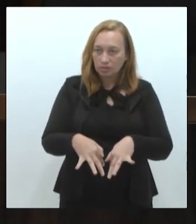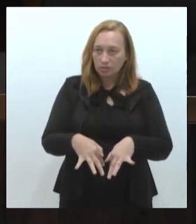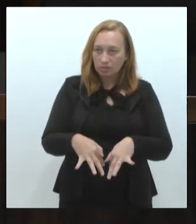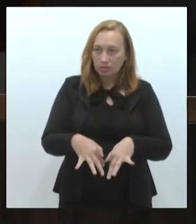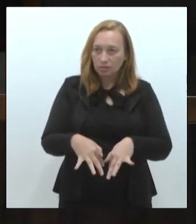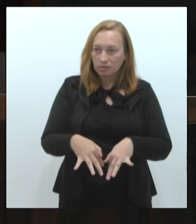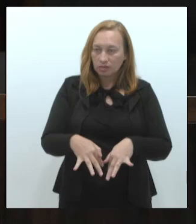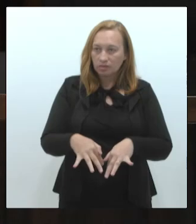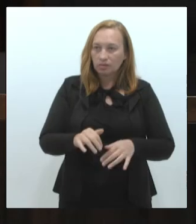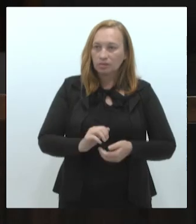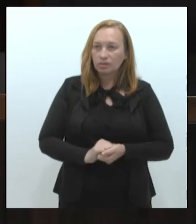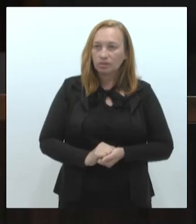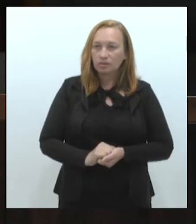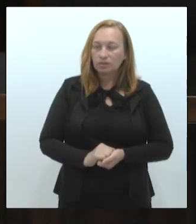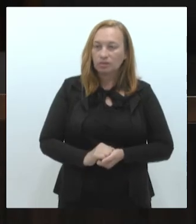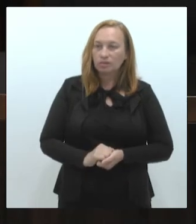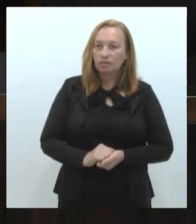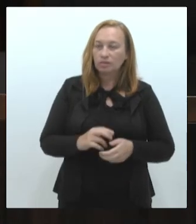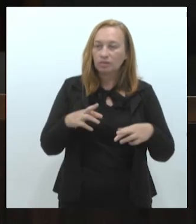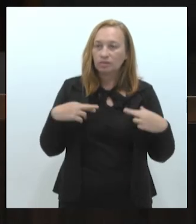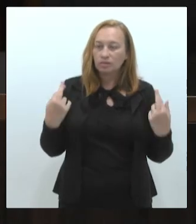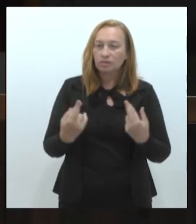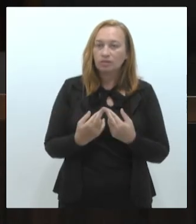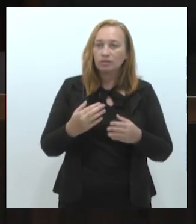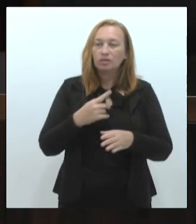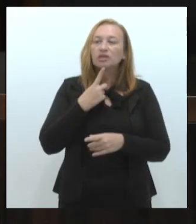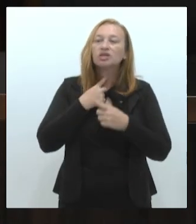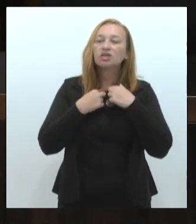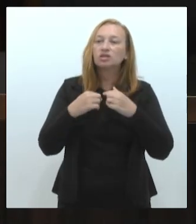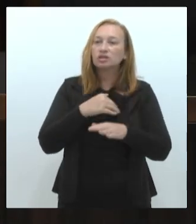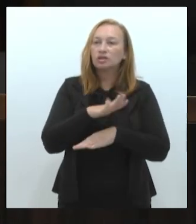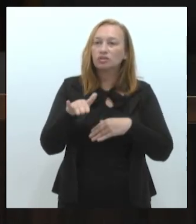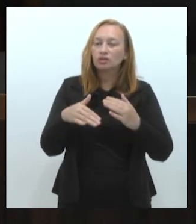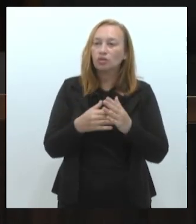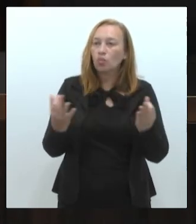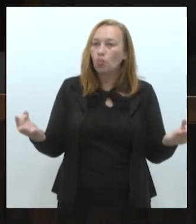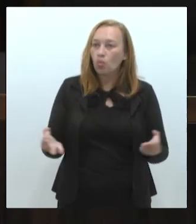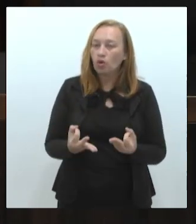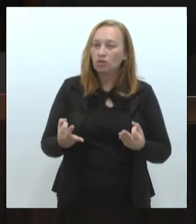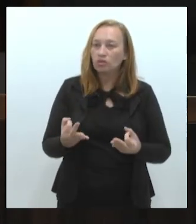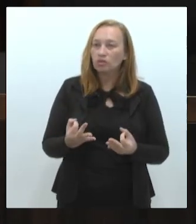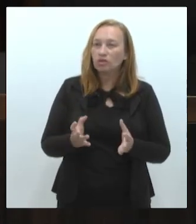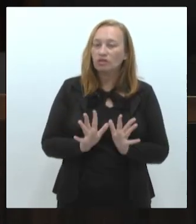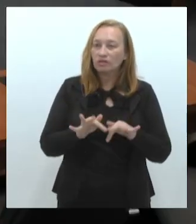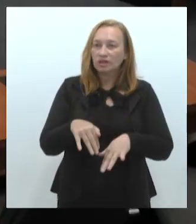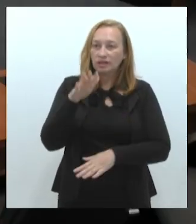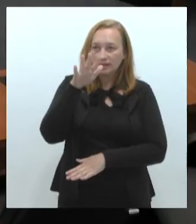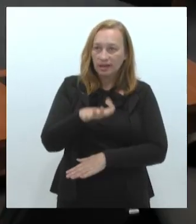encerrada a presente sessão, desejando a todos um ótimo final de tarde.